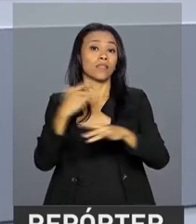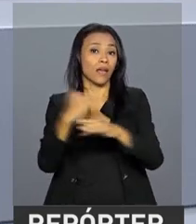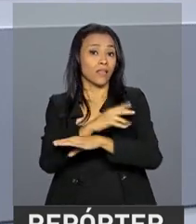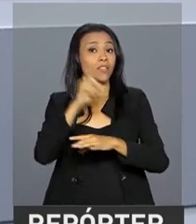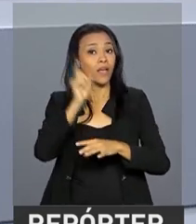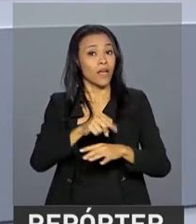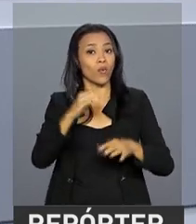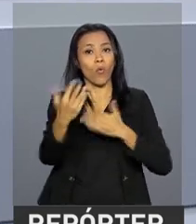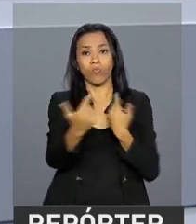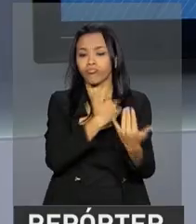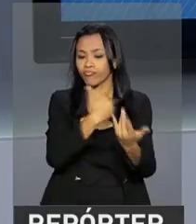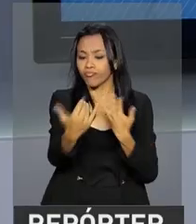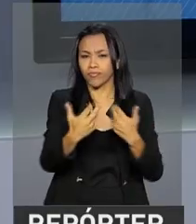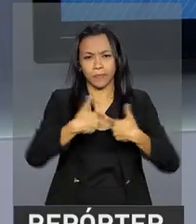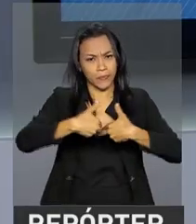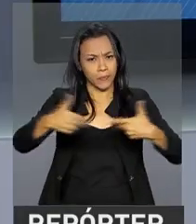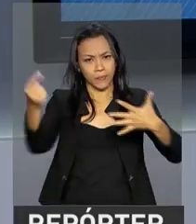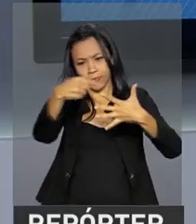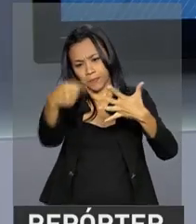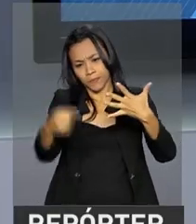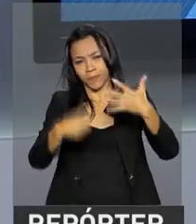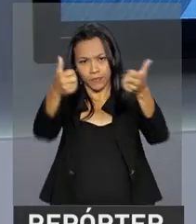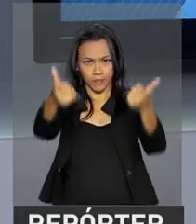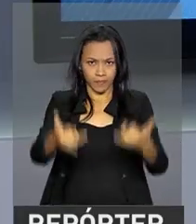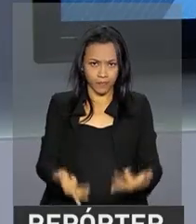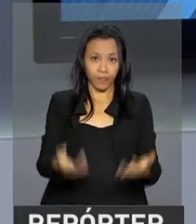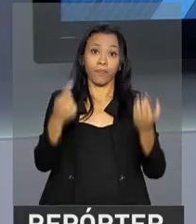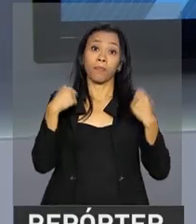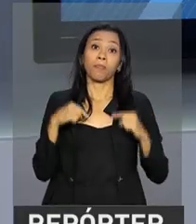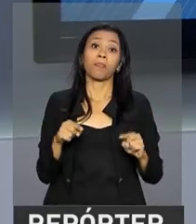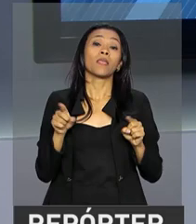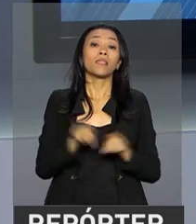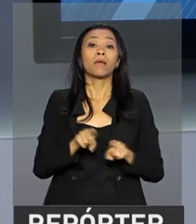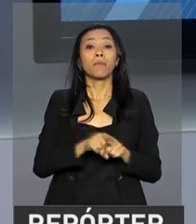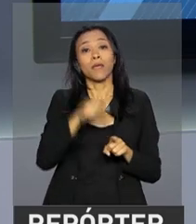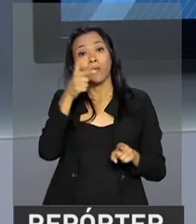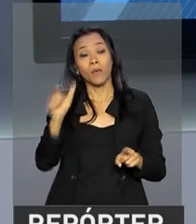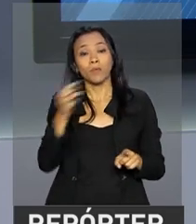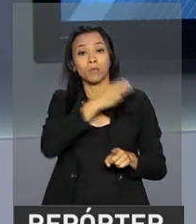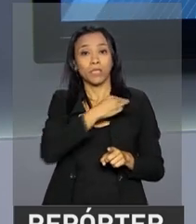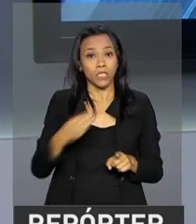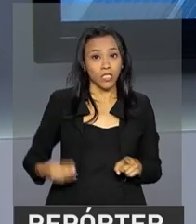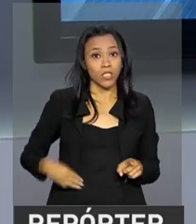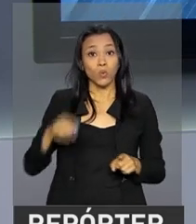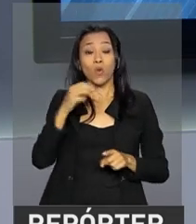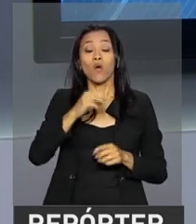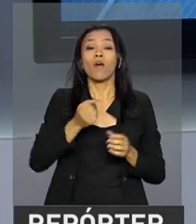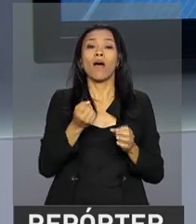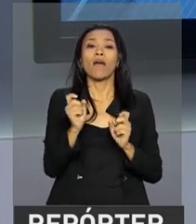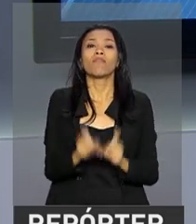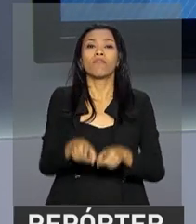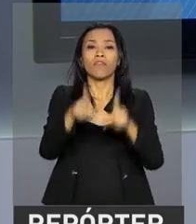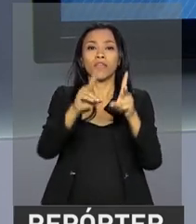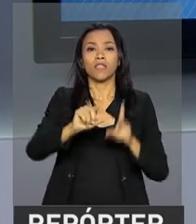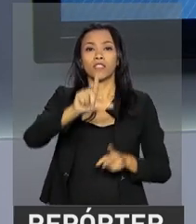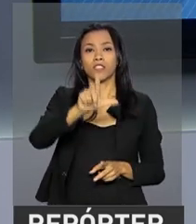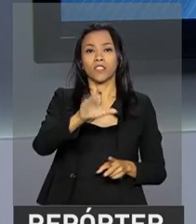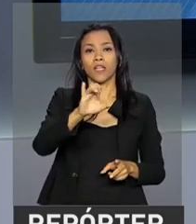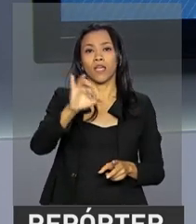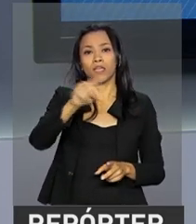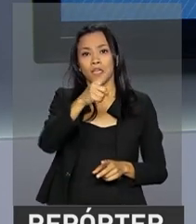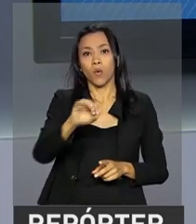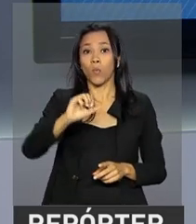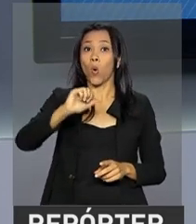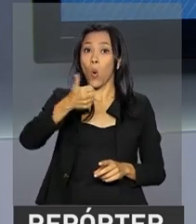mobilidade urbana em seguida o ministro acompanha o leilão de 11 linhas de transmissão de energia na bolsa de valores também